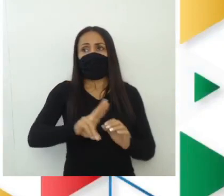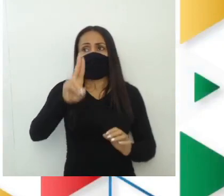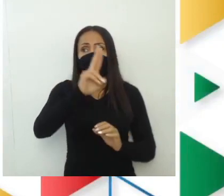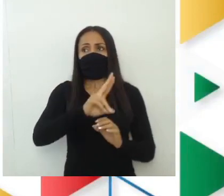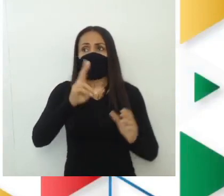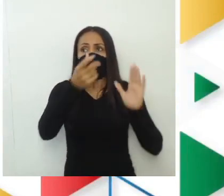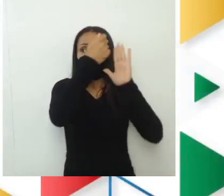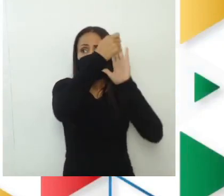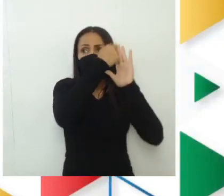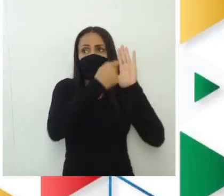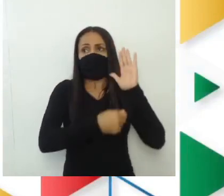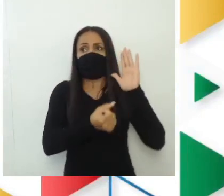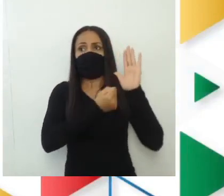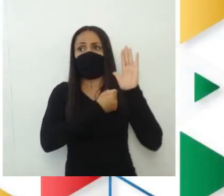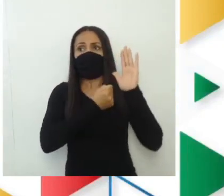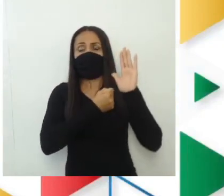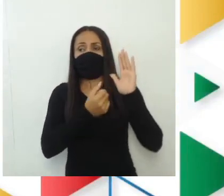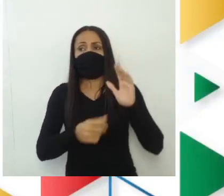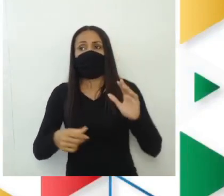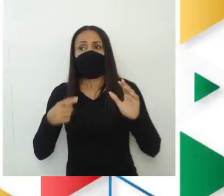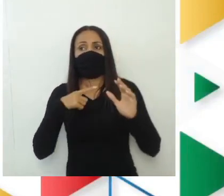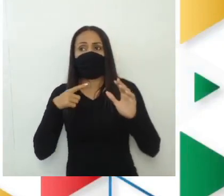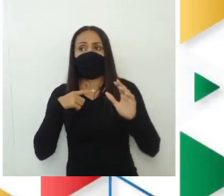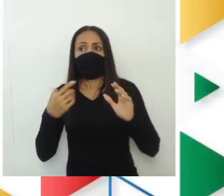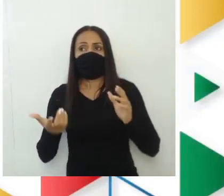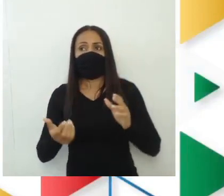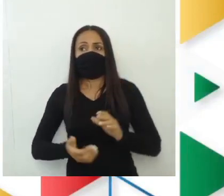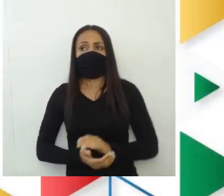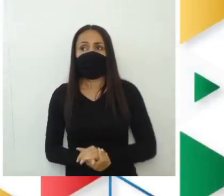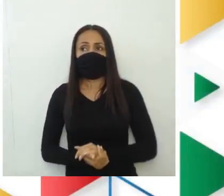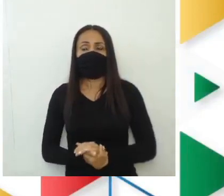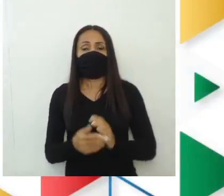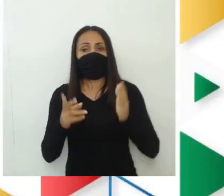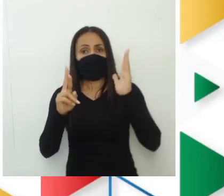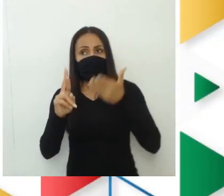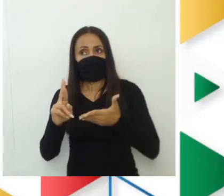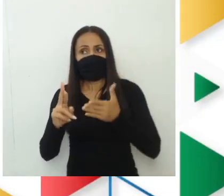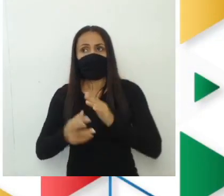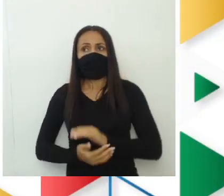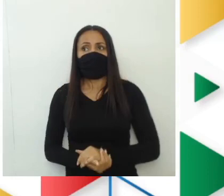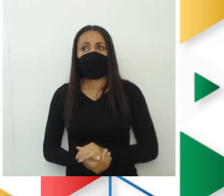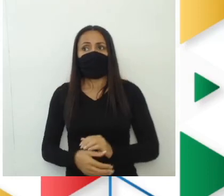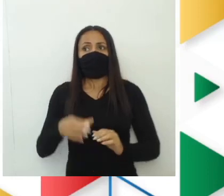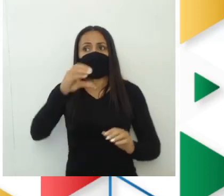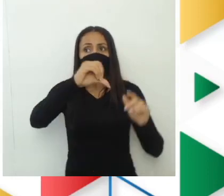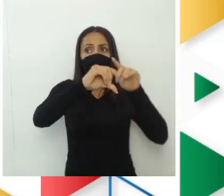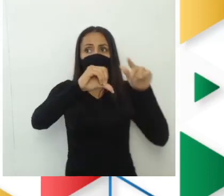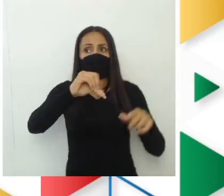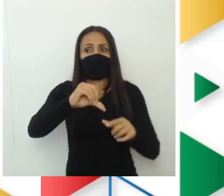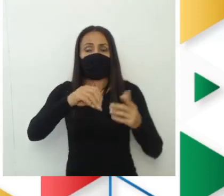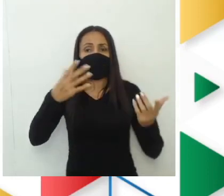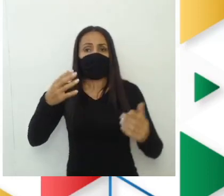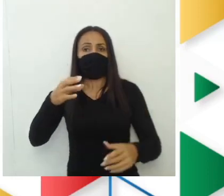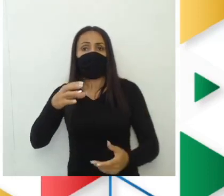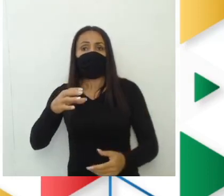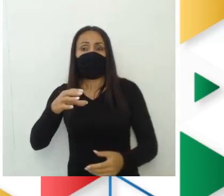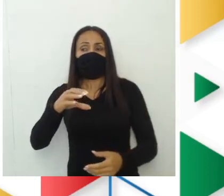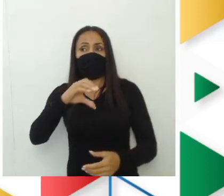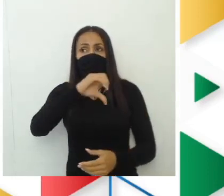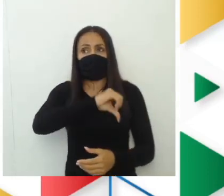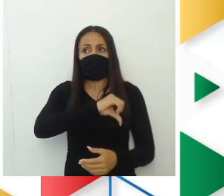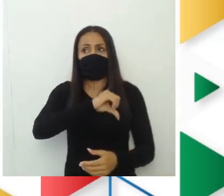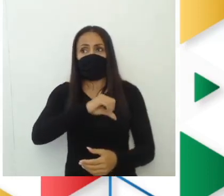que possui apenas as representações, né? Então no item A eu tenho 9 unidades de milhar,